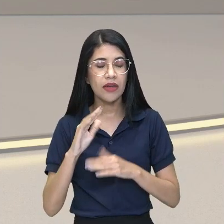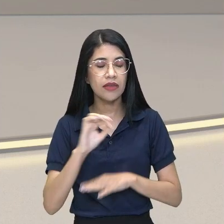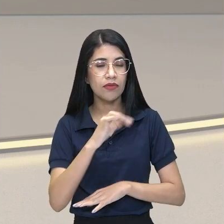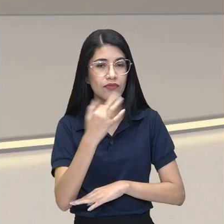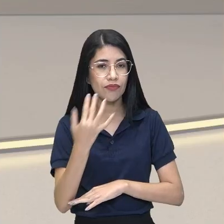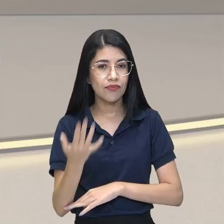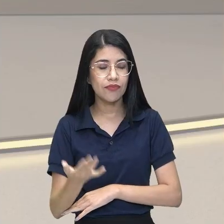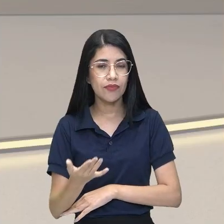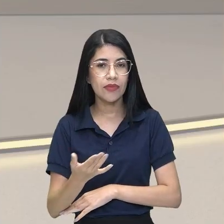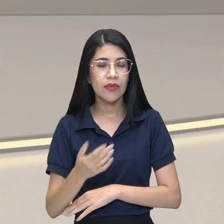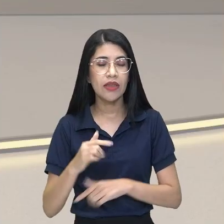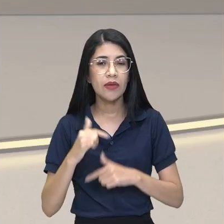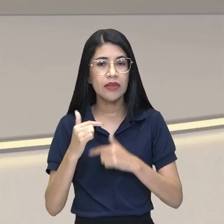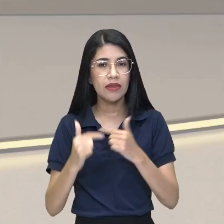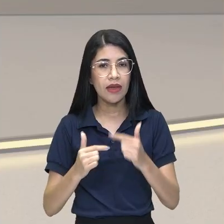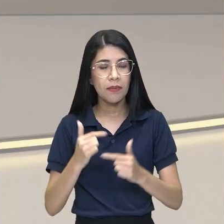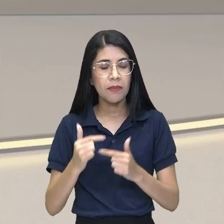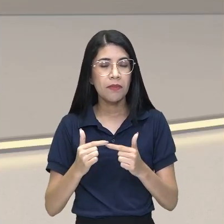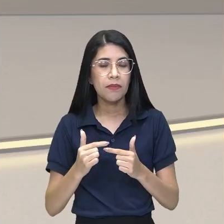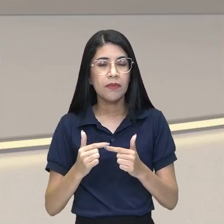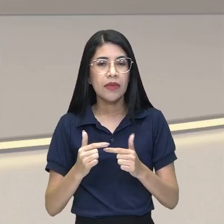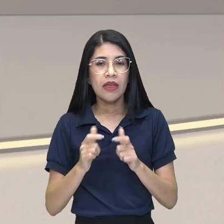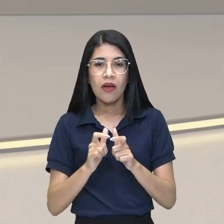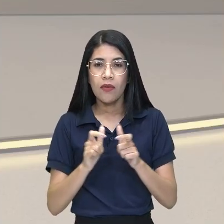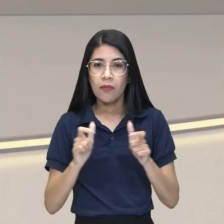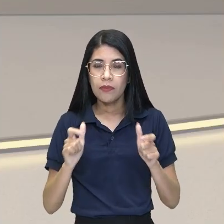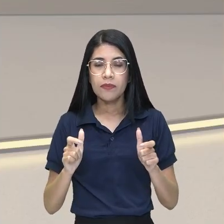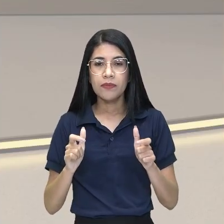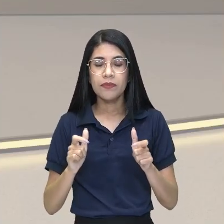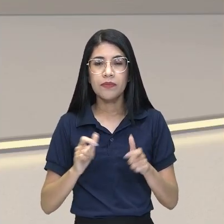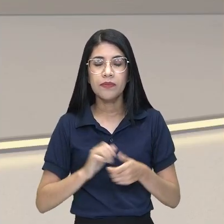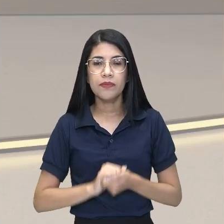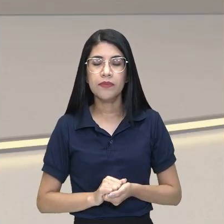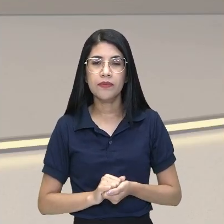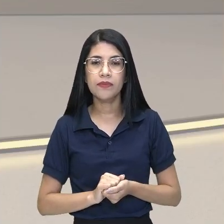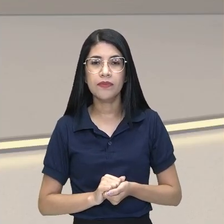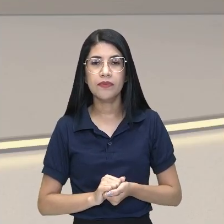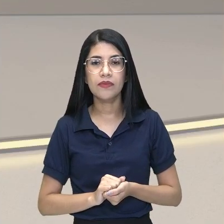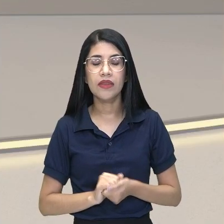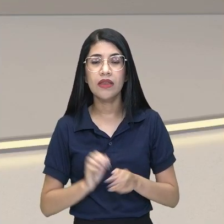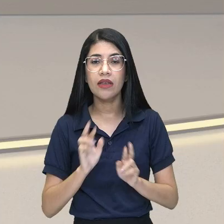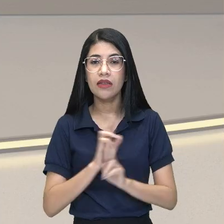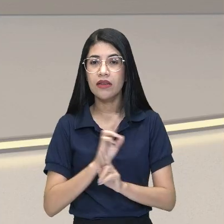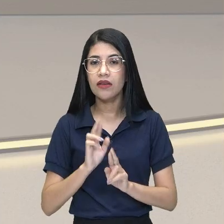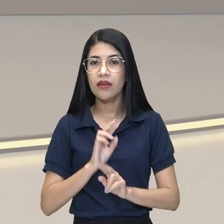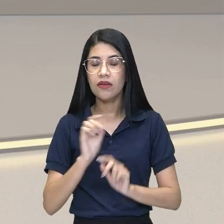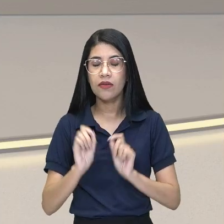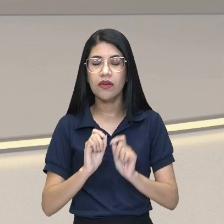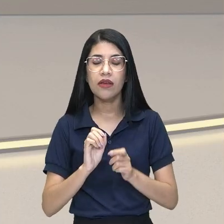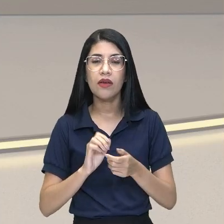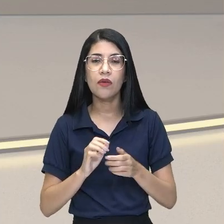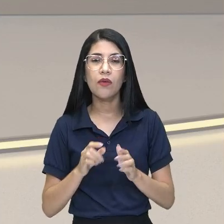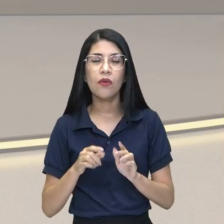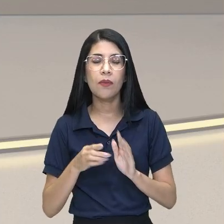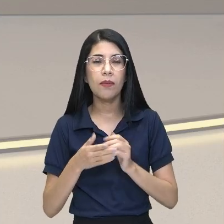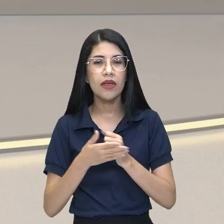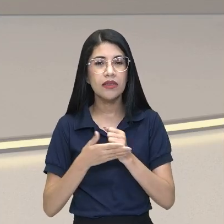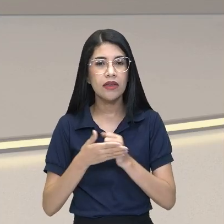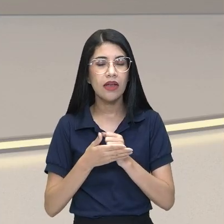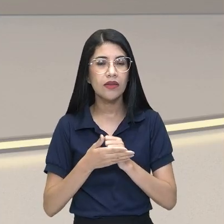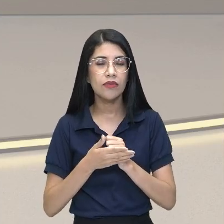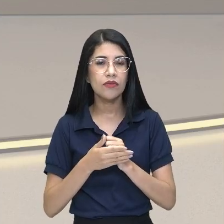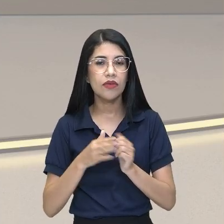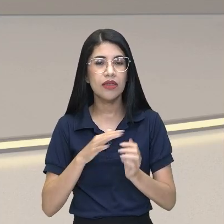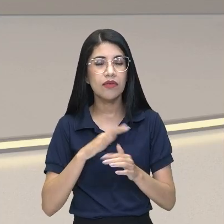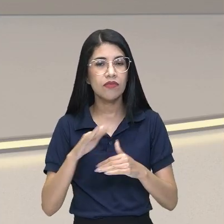Essas atividades, pessoal, essas atividades, em grande parte, pessoal, estão associadas a um modelo de desenvolvimento que não considera, como a